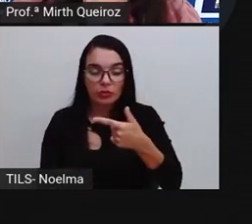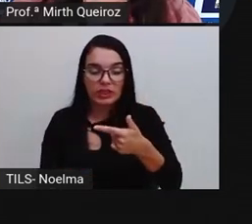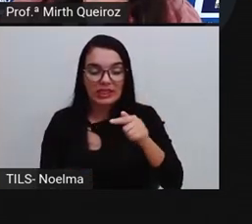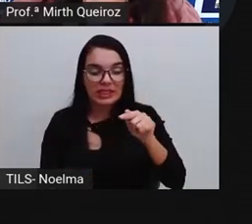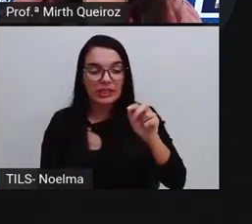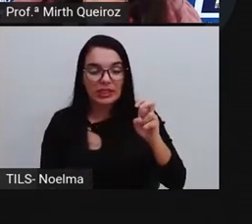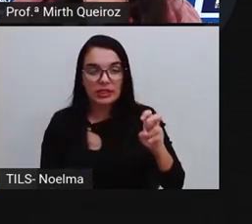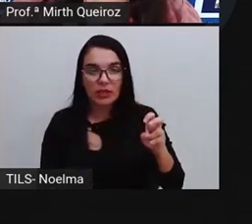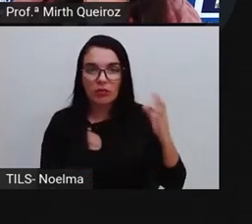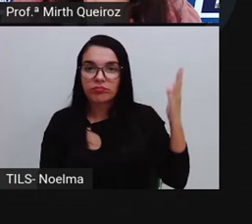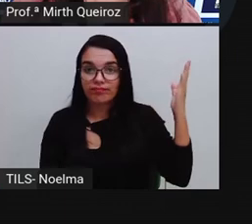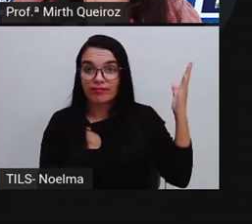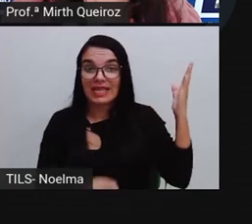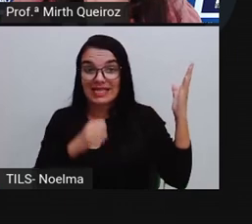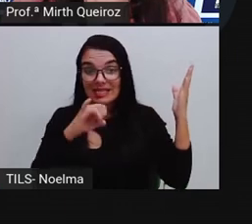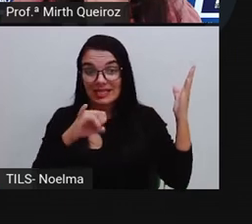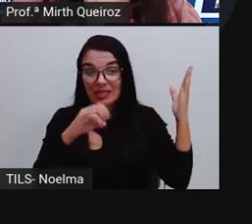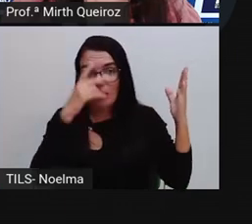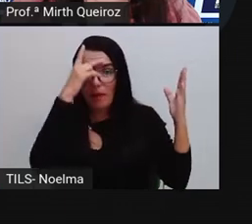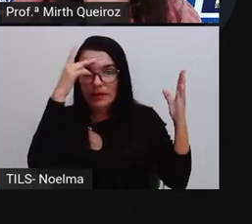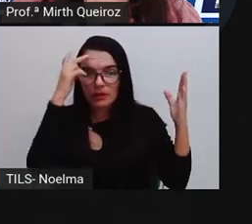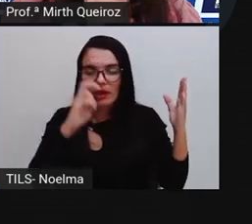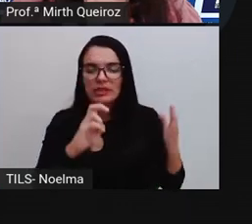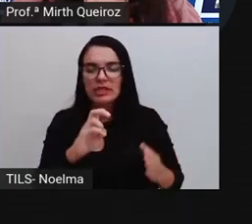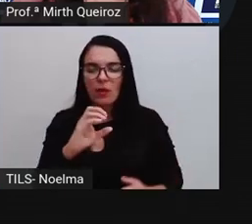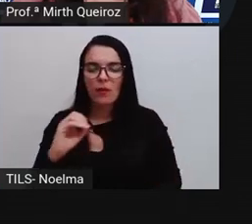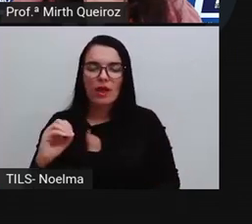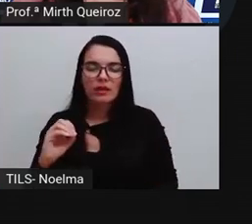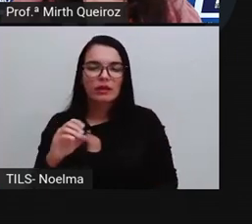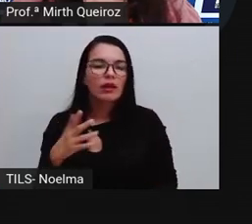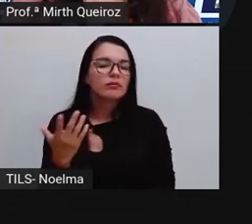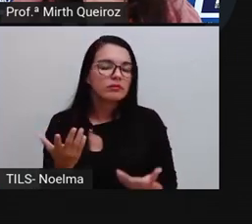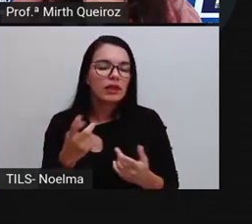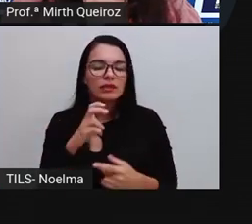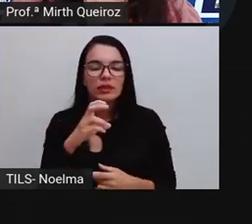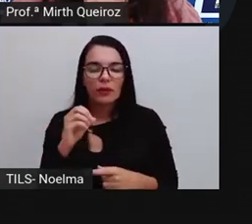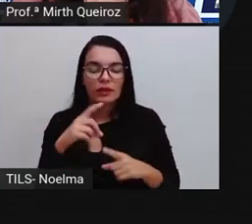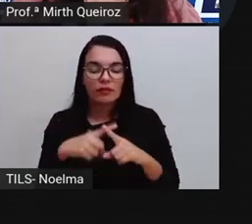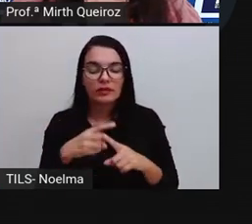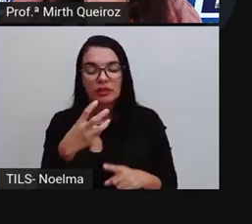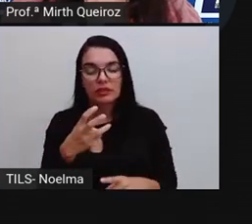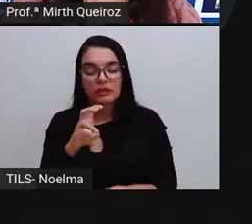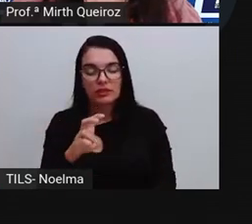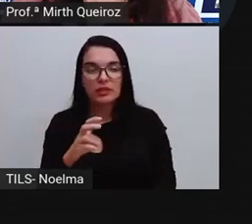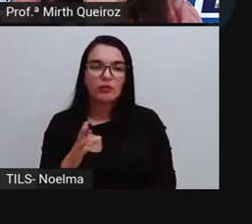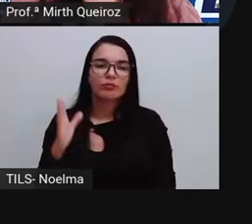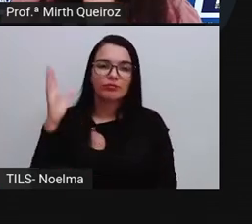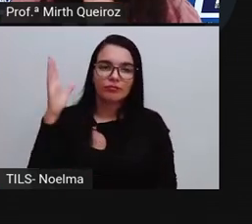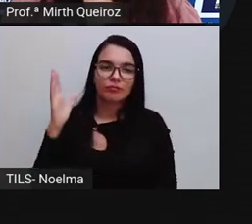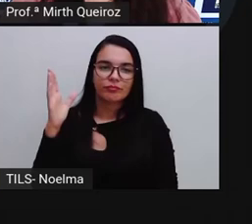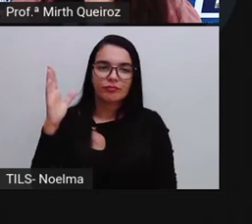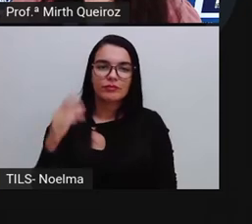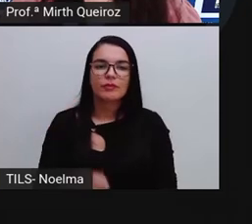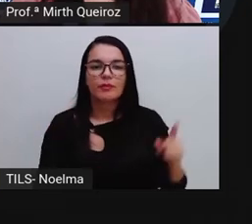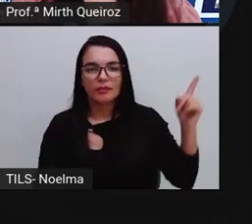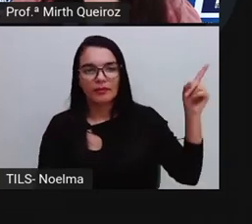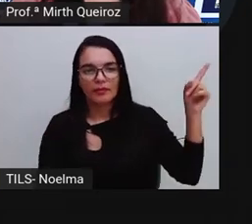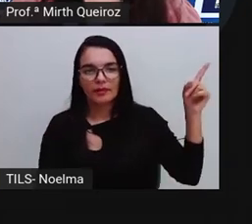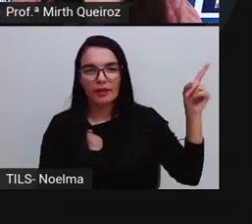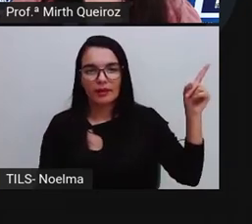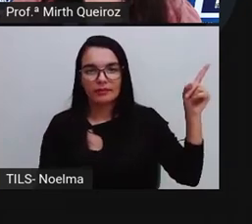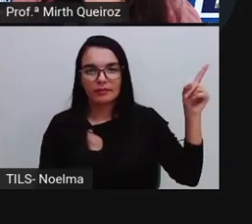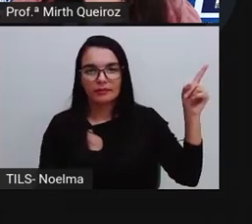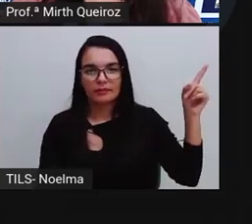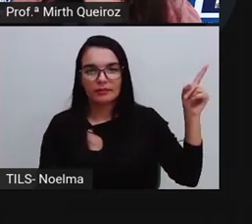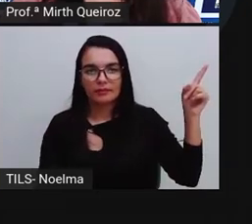de água. Se fosse uma pessoa de 50 quilos, seria 50 vezes 35 ml,